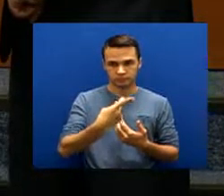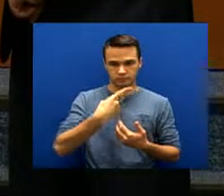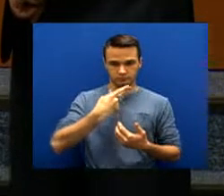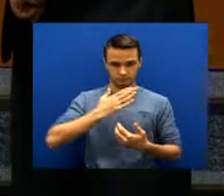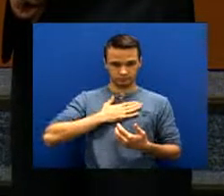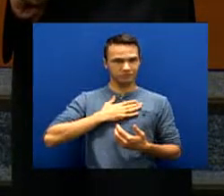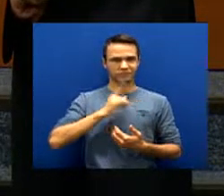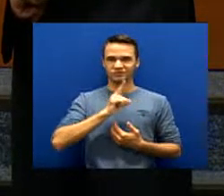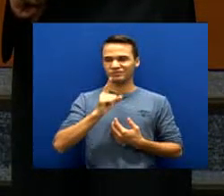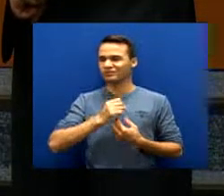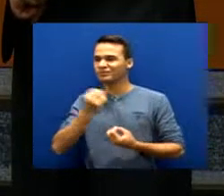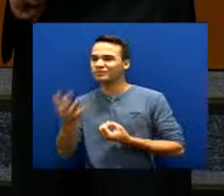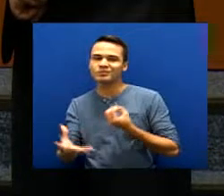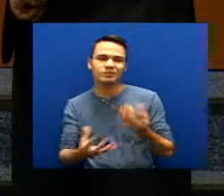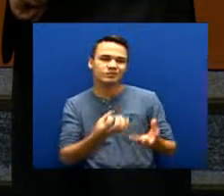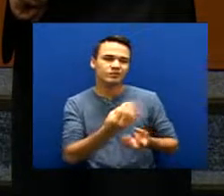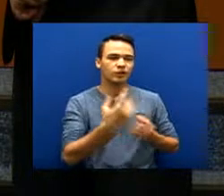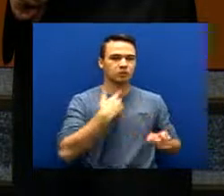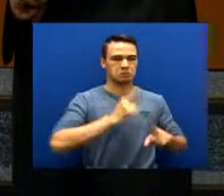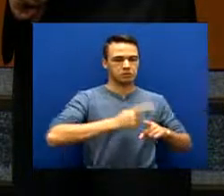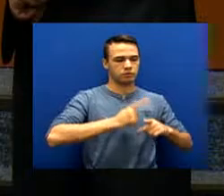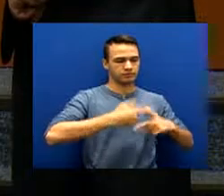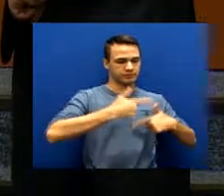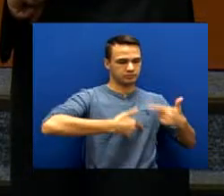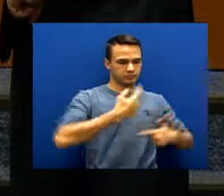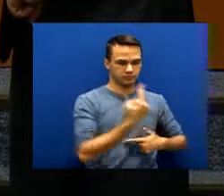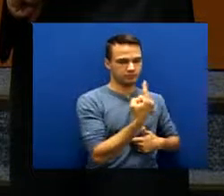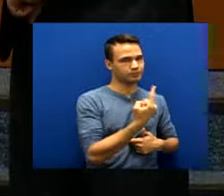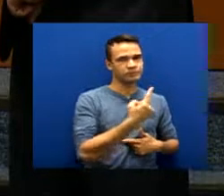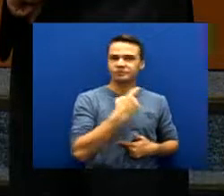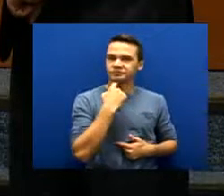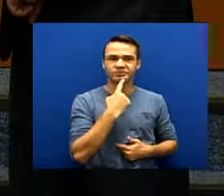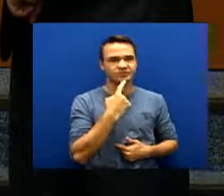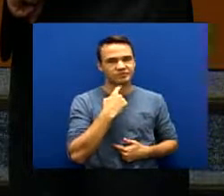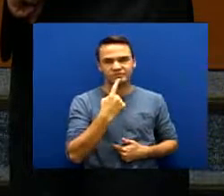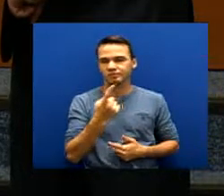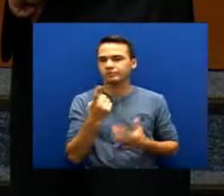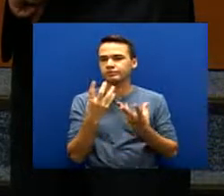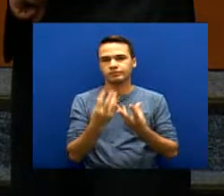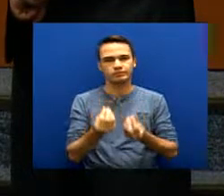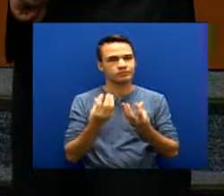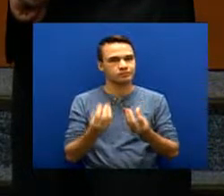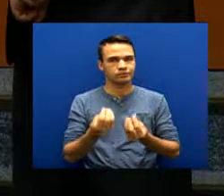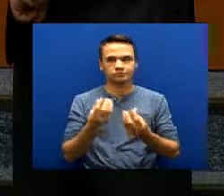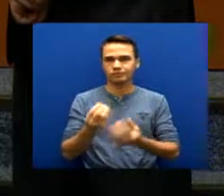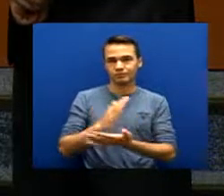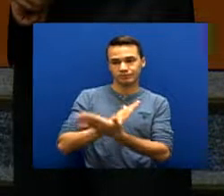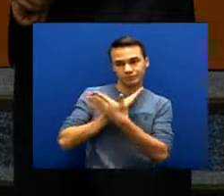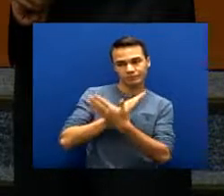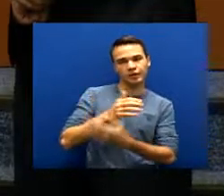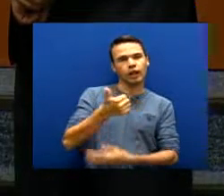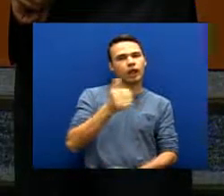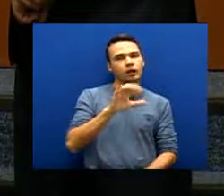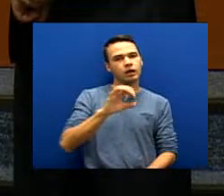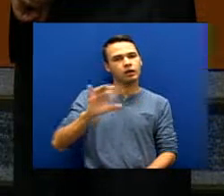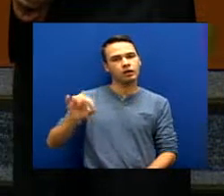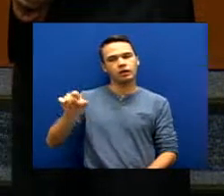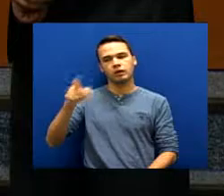para tornar realidade esse princípio, esses princípios bíblicos do amor